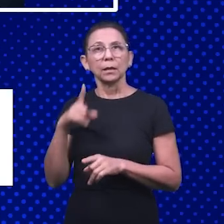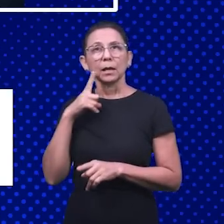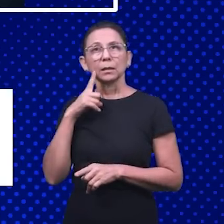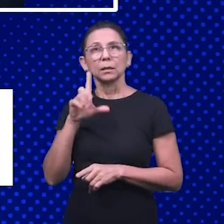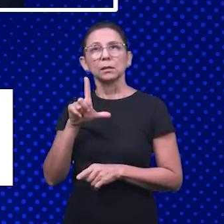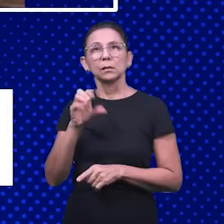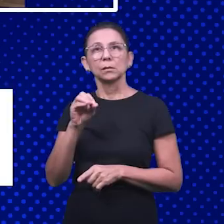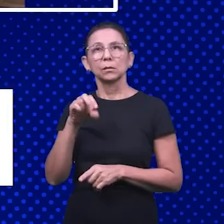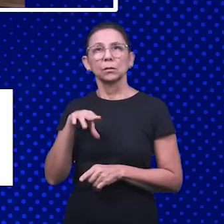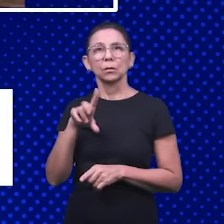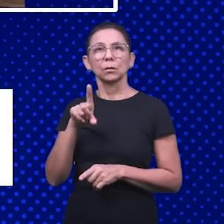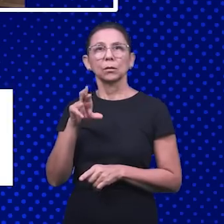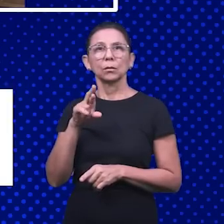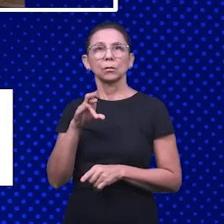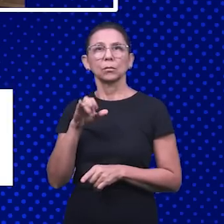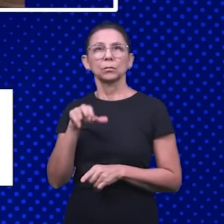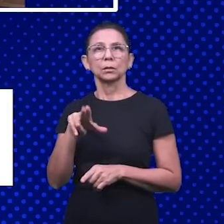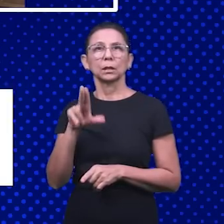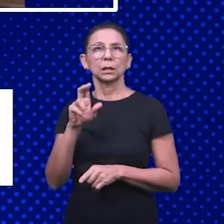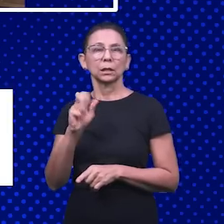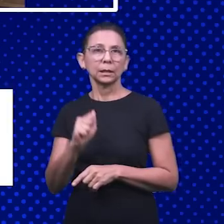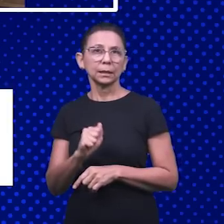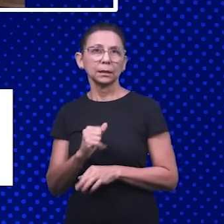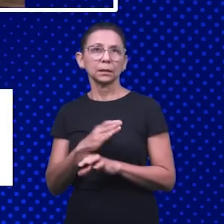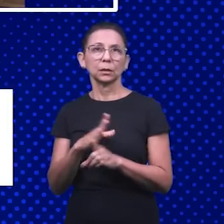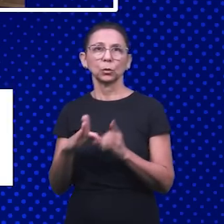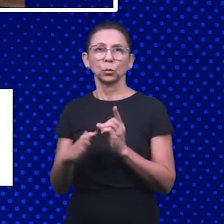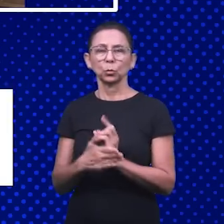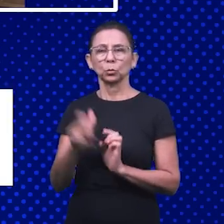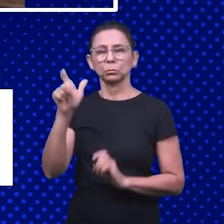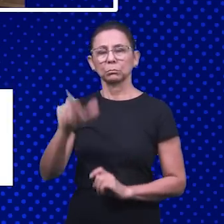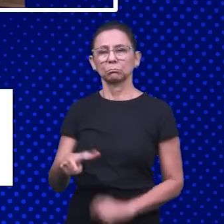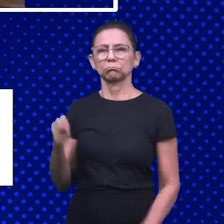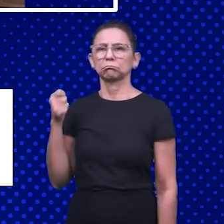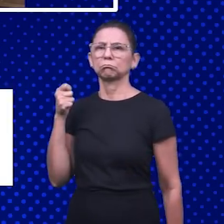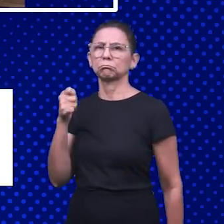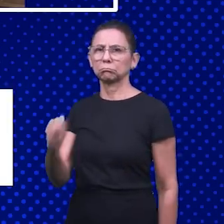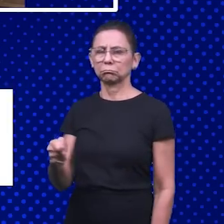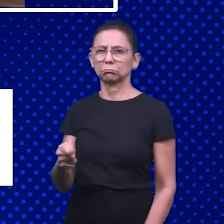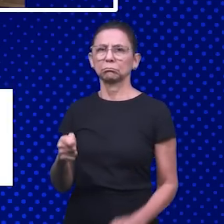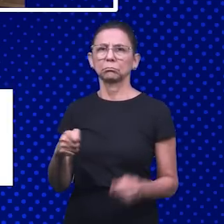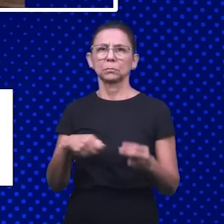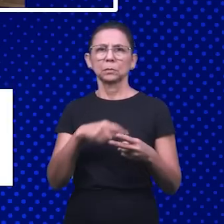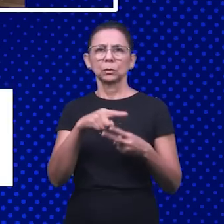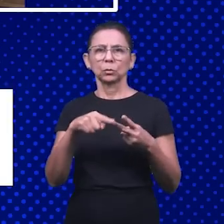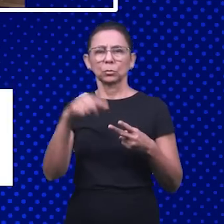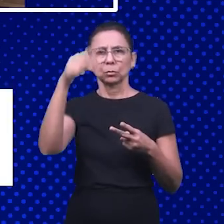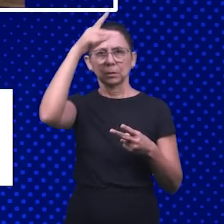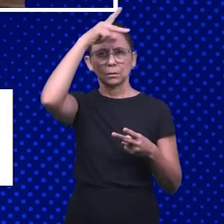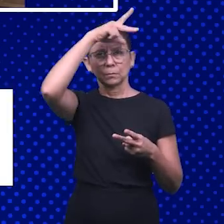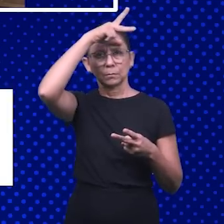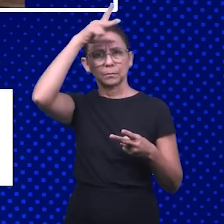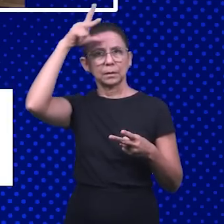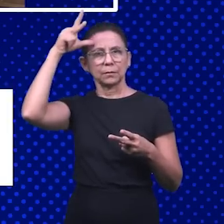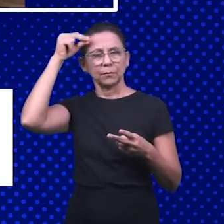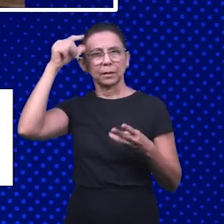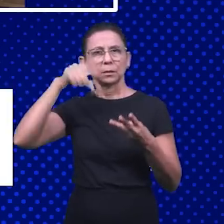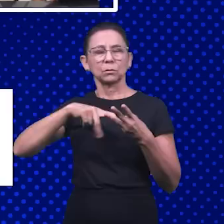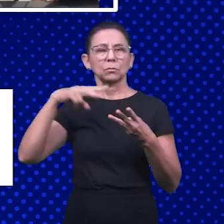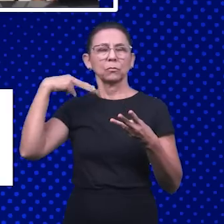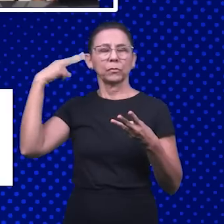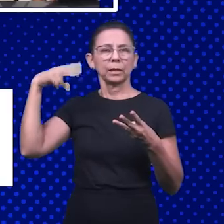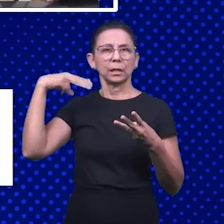as fotos de um culto das autoridades, com os prefeitos de Londrina e Biporã, vereadores,